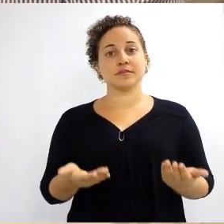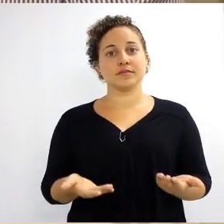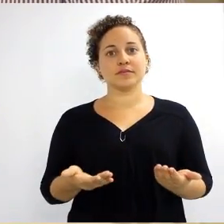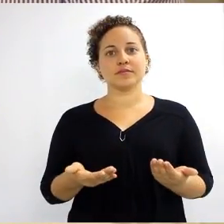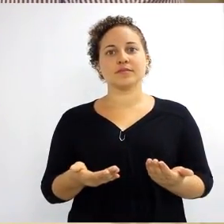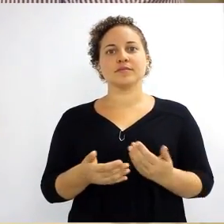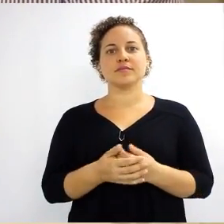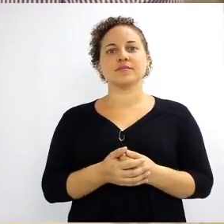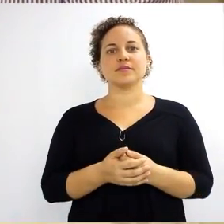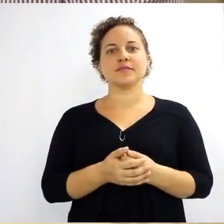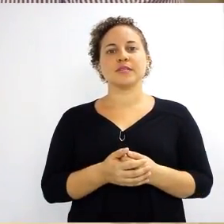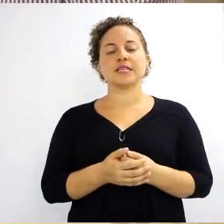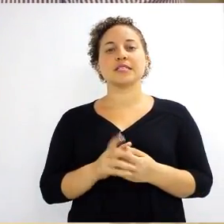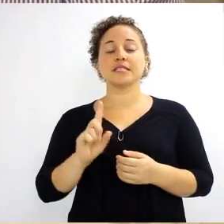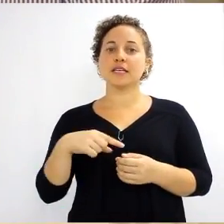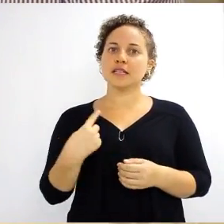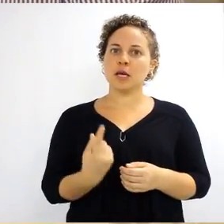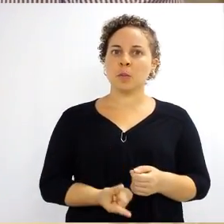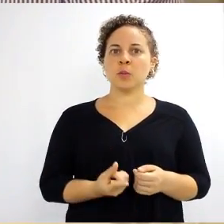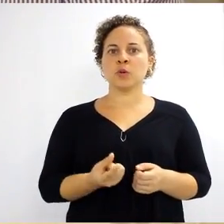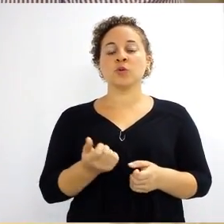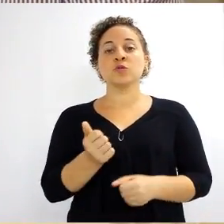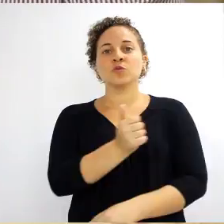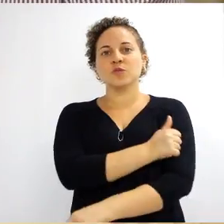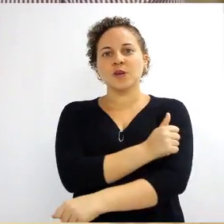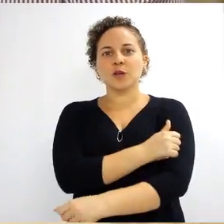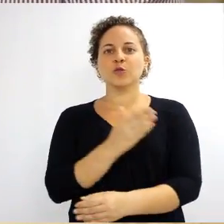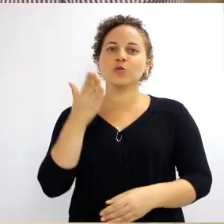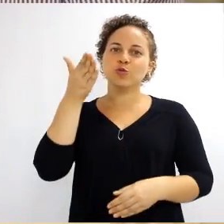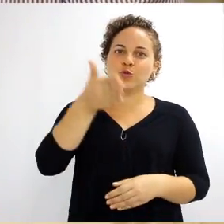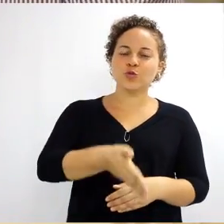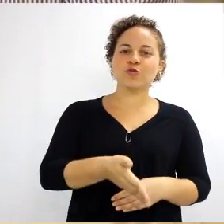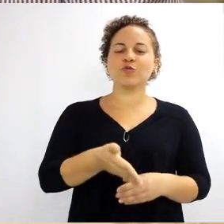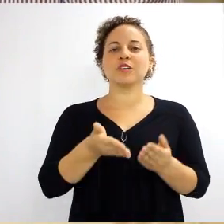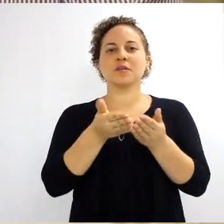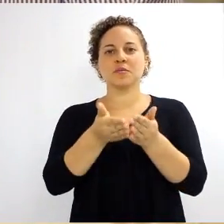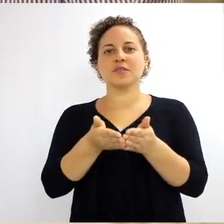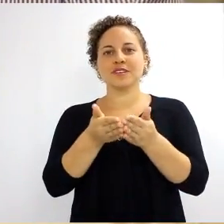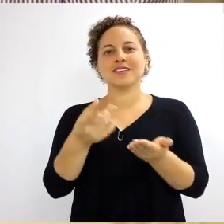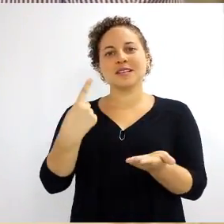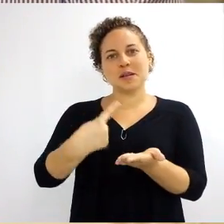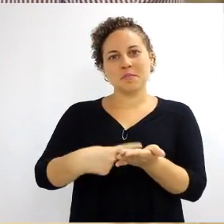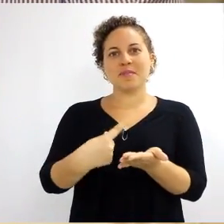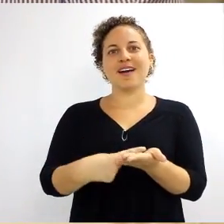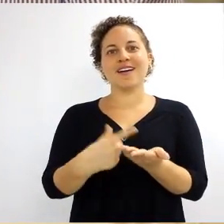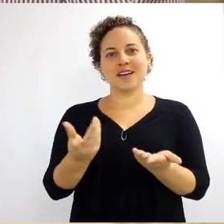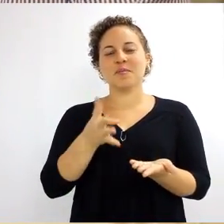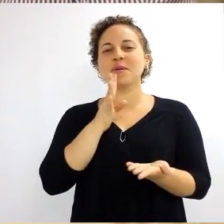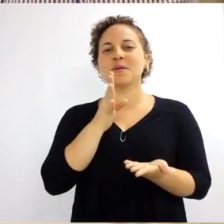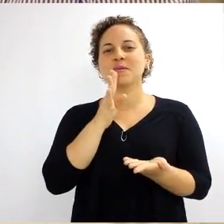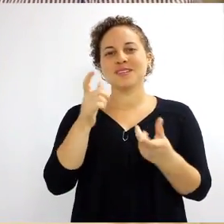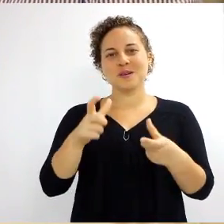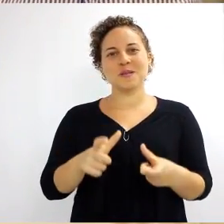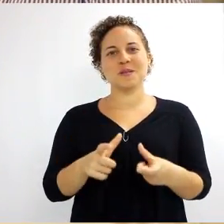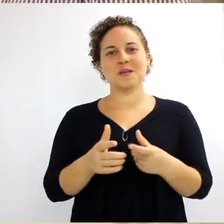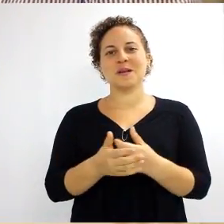puder trazer os alunos depois para conhecer a atividade portuária, só é agendar aqui com o senhor. Perfeitamente, perfeitamente. Muito